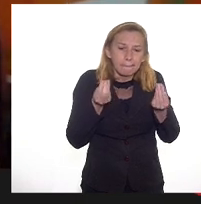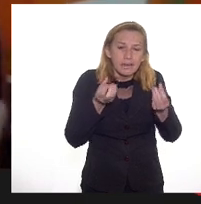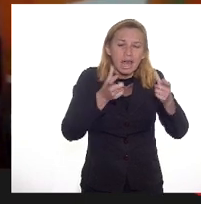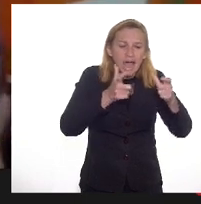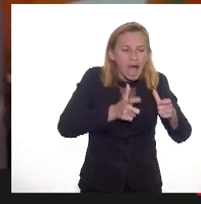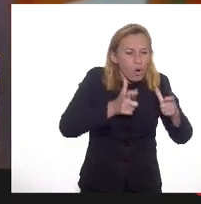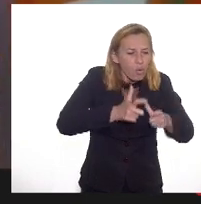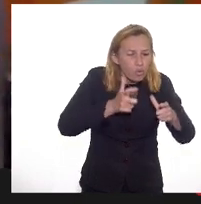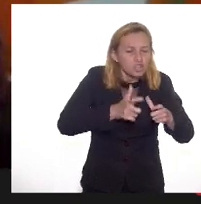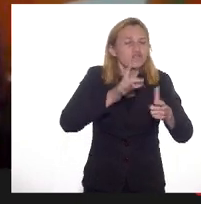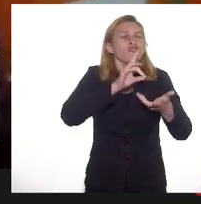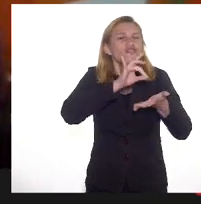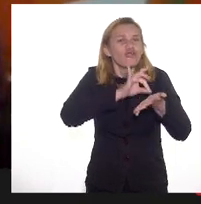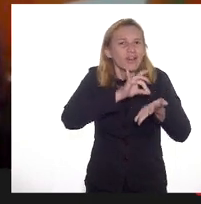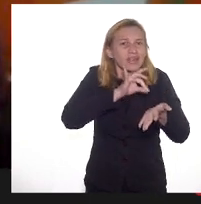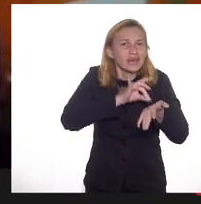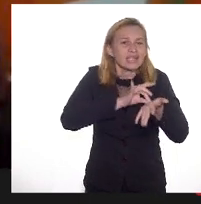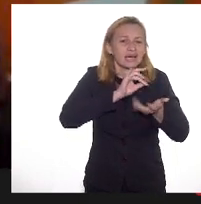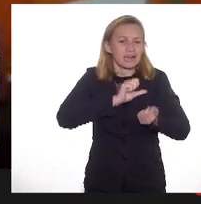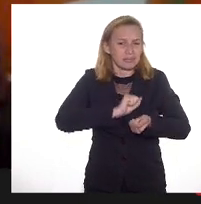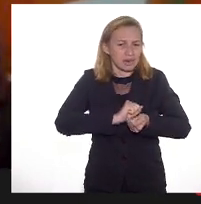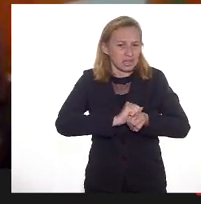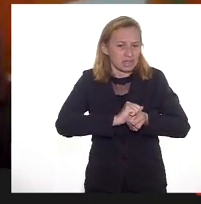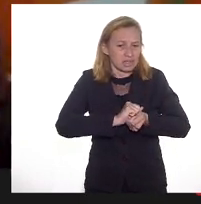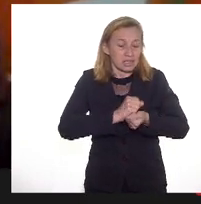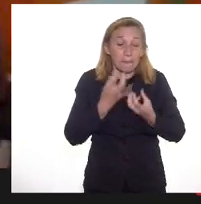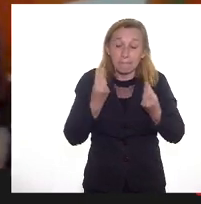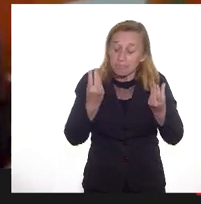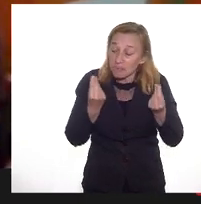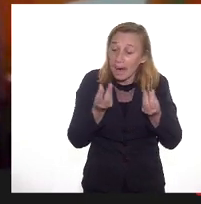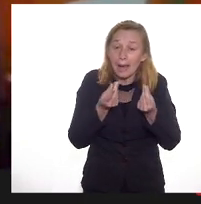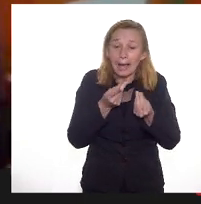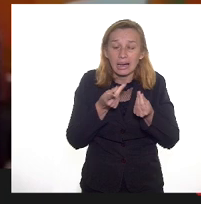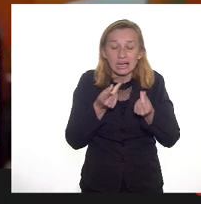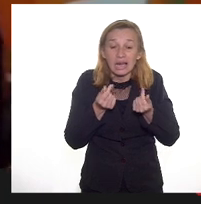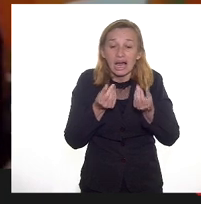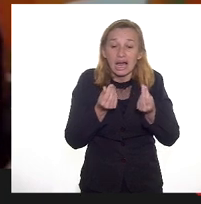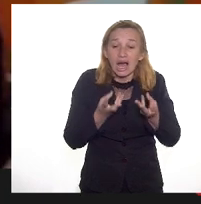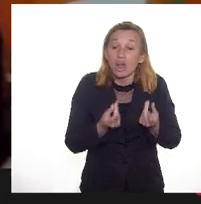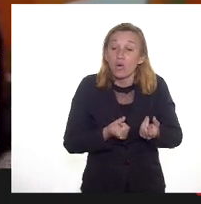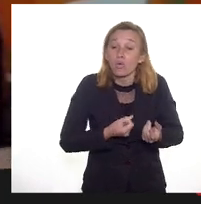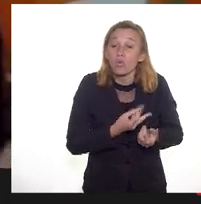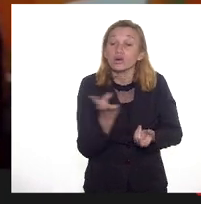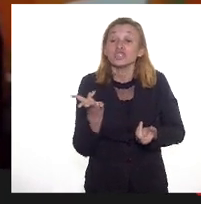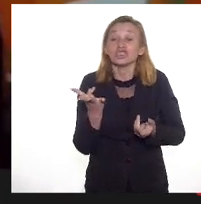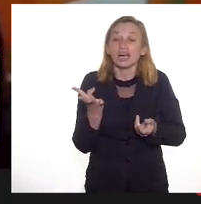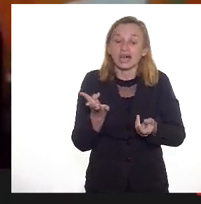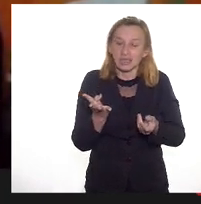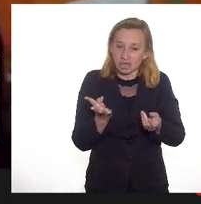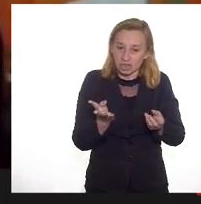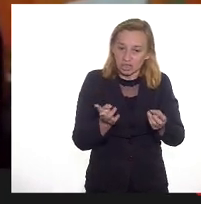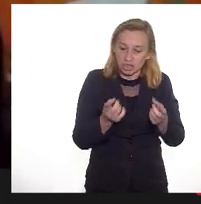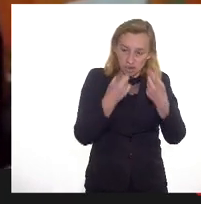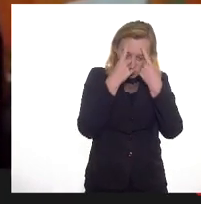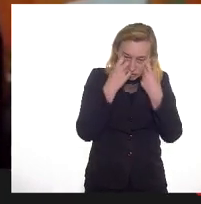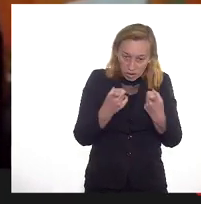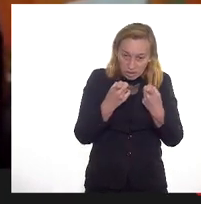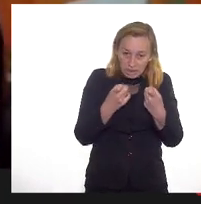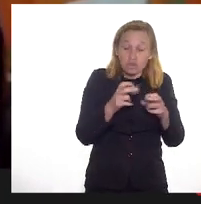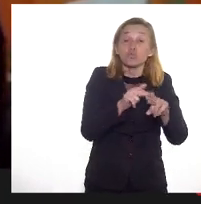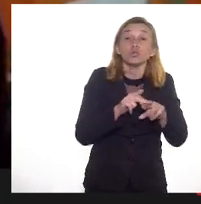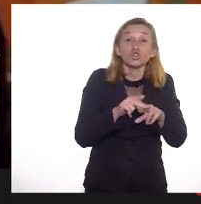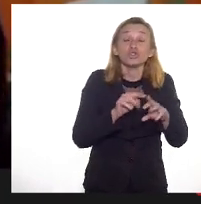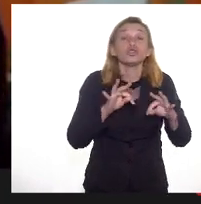aonde está realmente como é que eu vou dizer, a quantidade de casos e as razões desses casos,